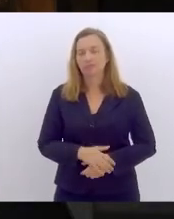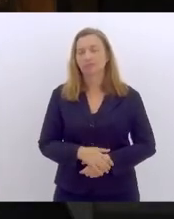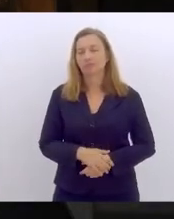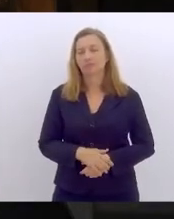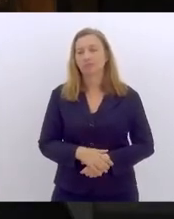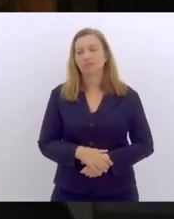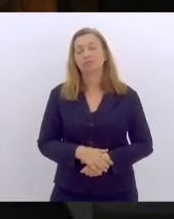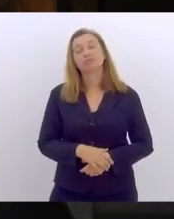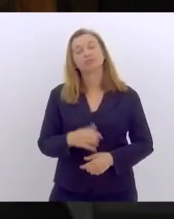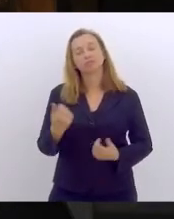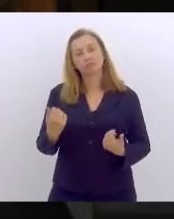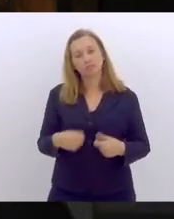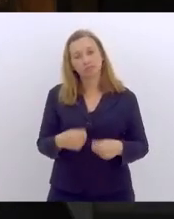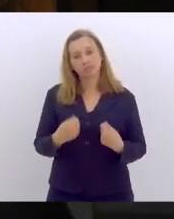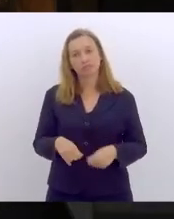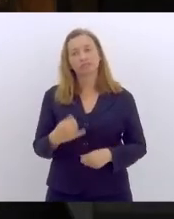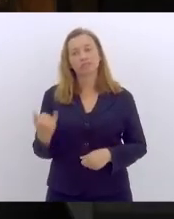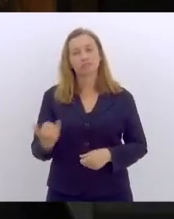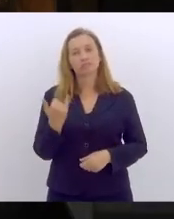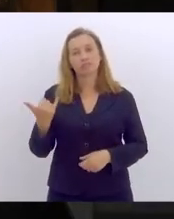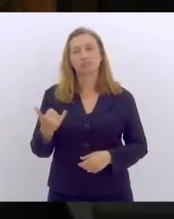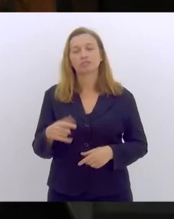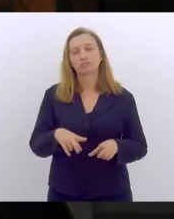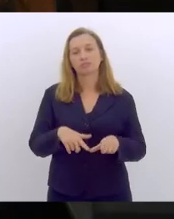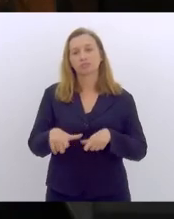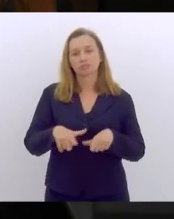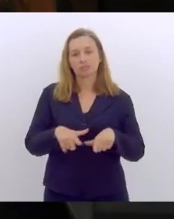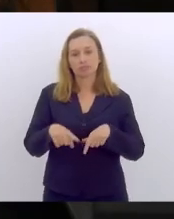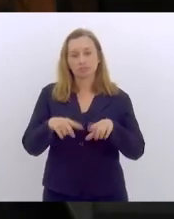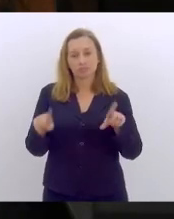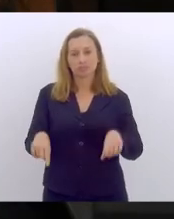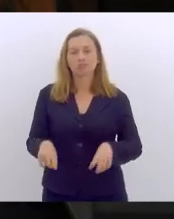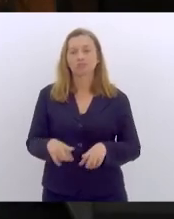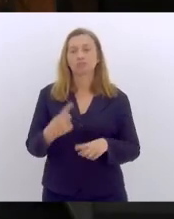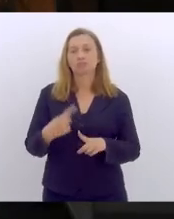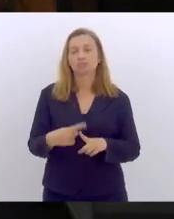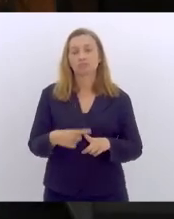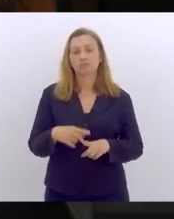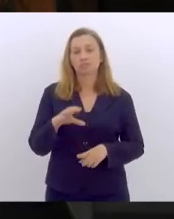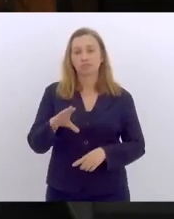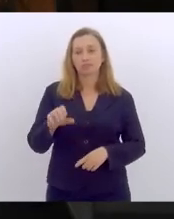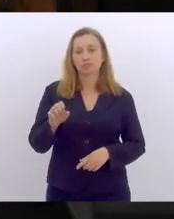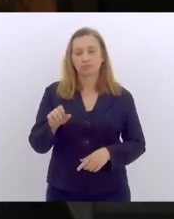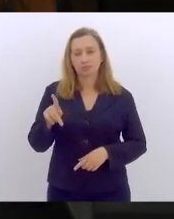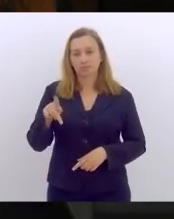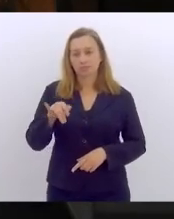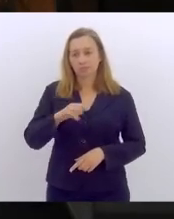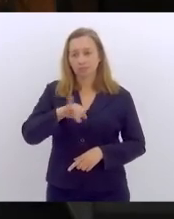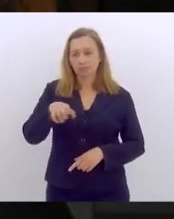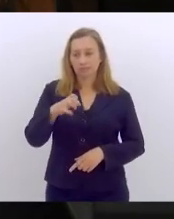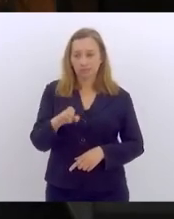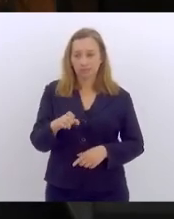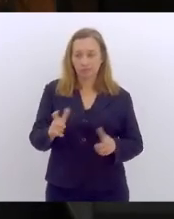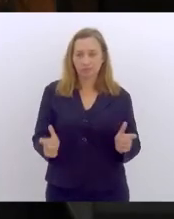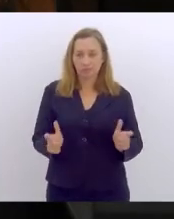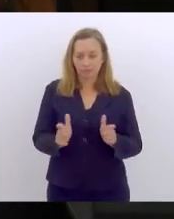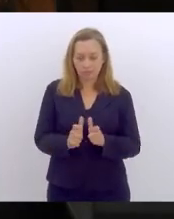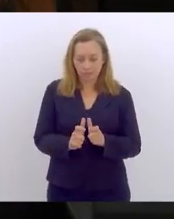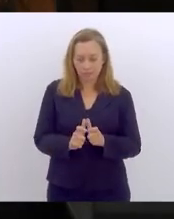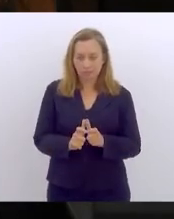absolutamente necessária para o serviço público, porque a CEPERJ é o nosso mini IBGE,